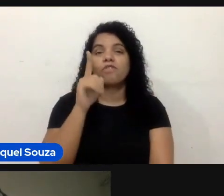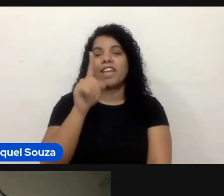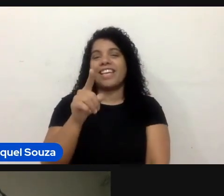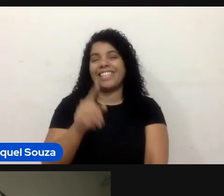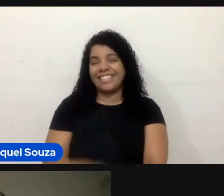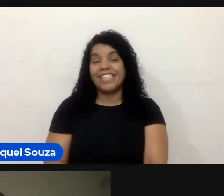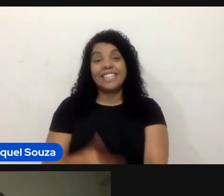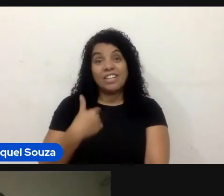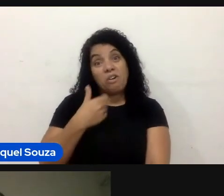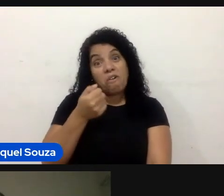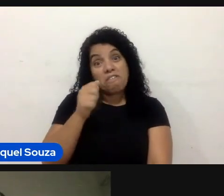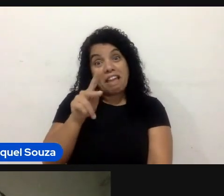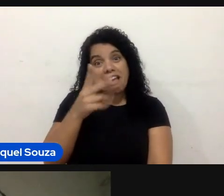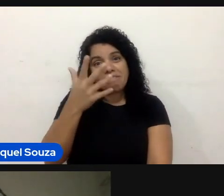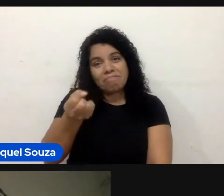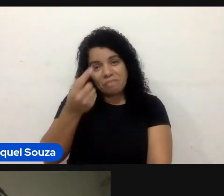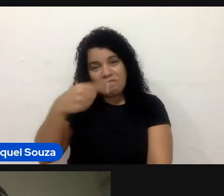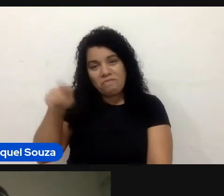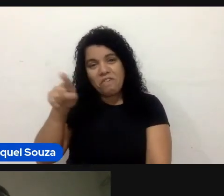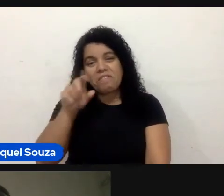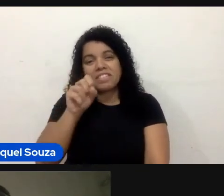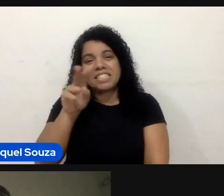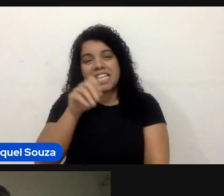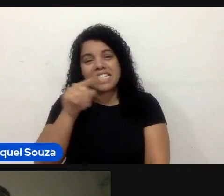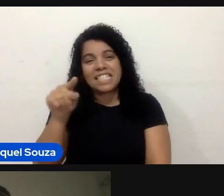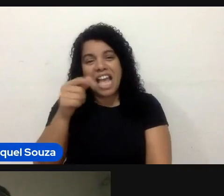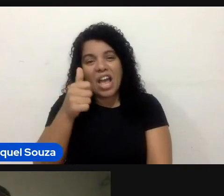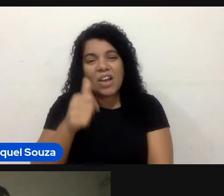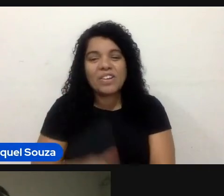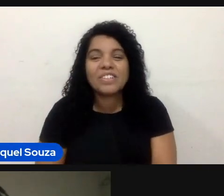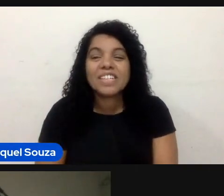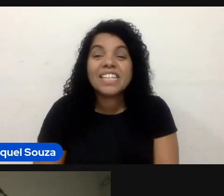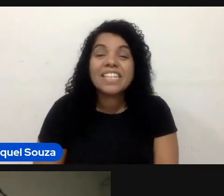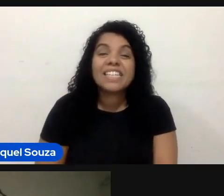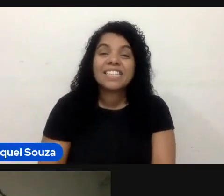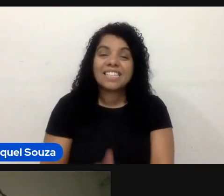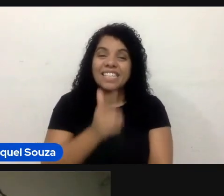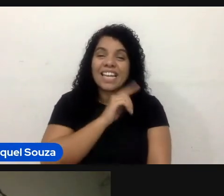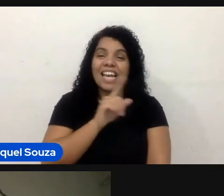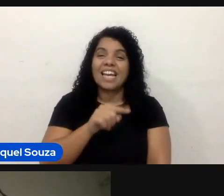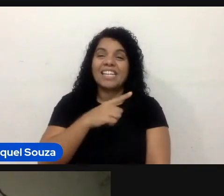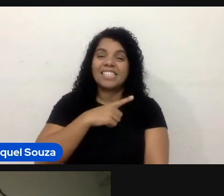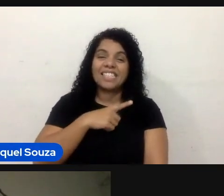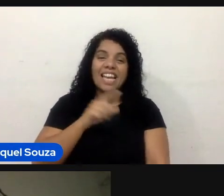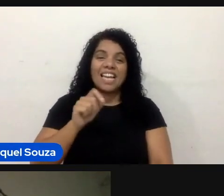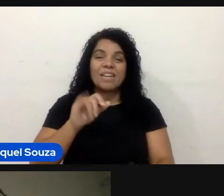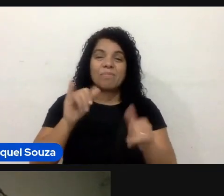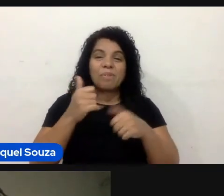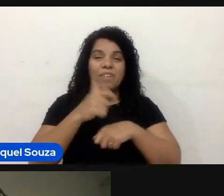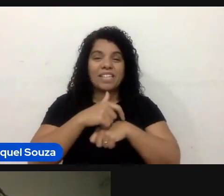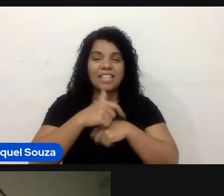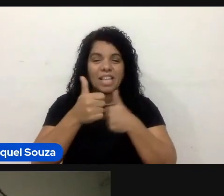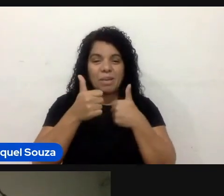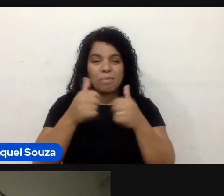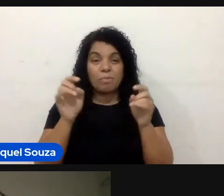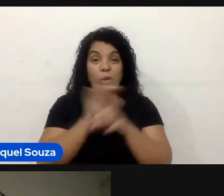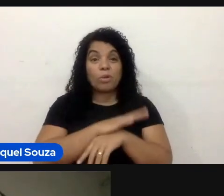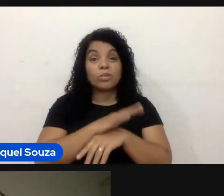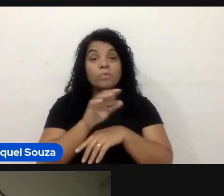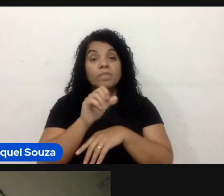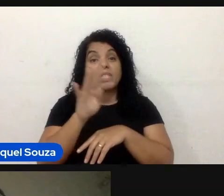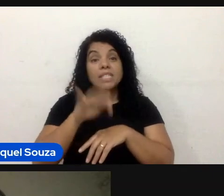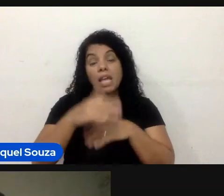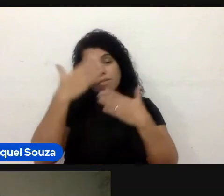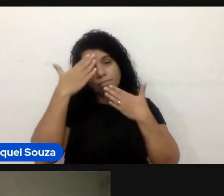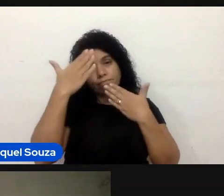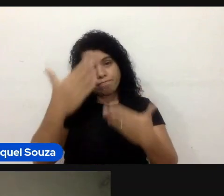para a sessão. Vamos lá para a sessão. Aí a gente também não segura o seu tempo. Aí, pronto. Então tá, Stefan, obrigado,